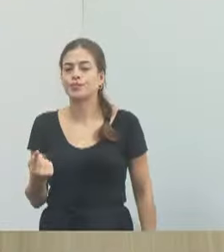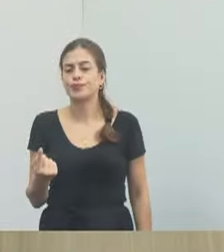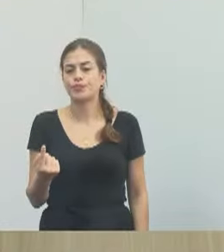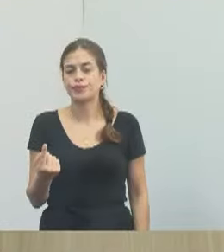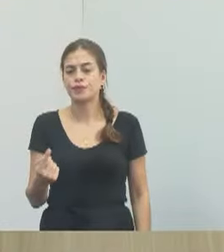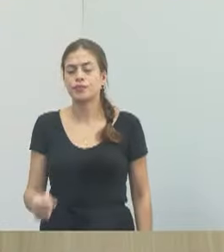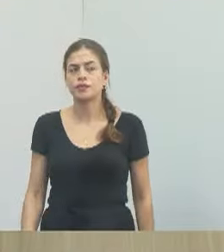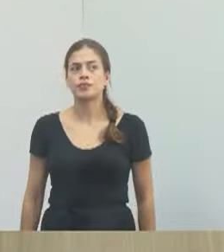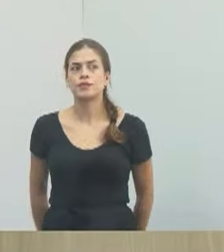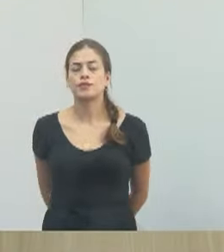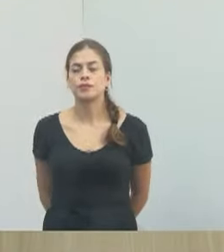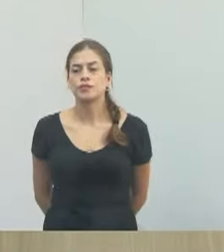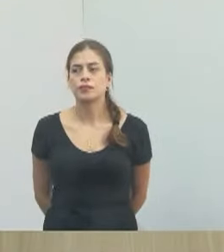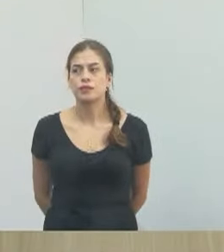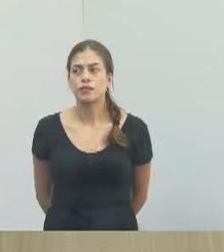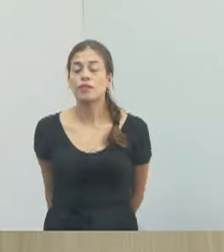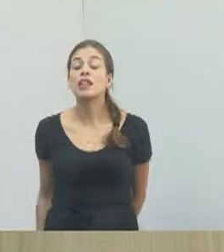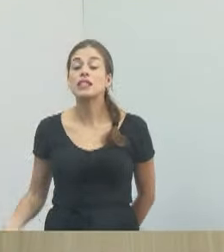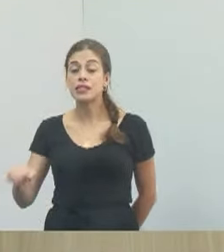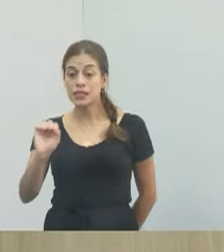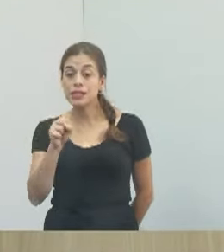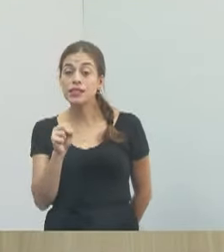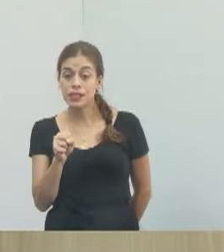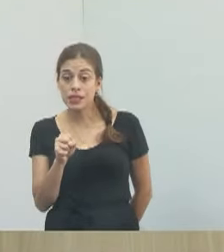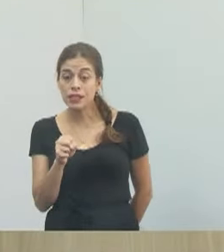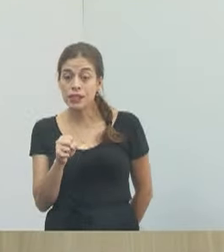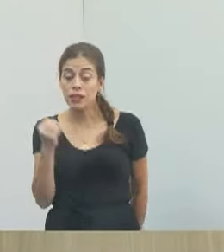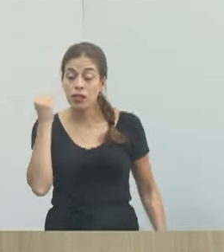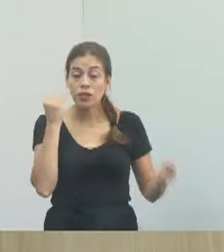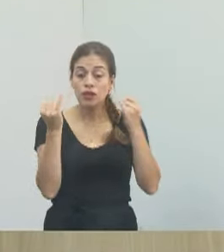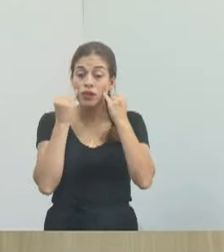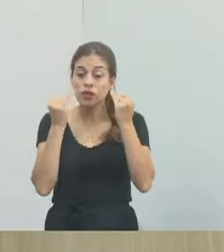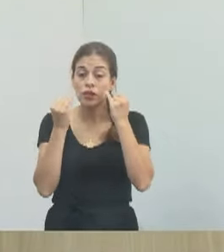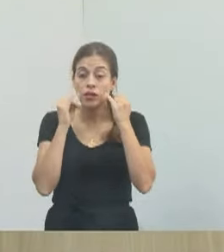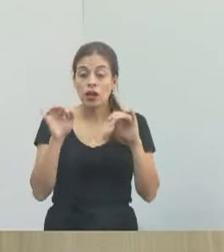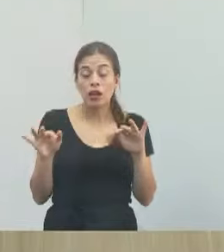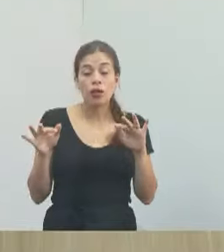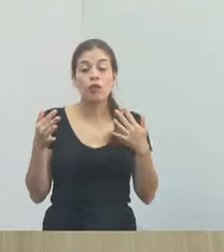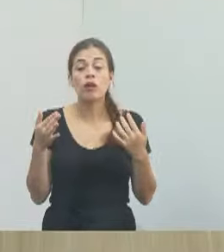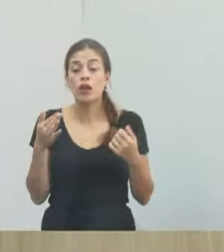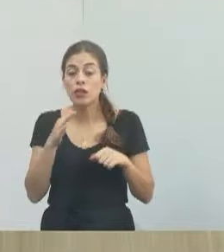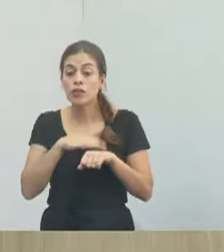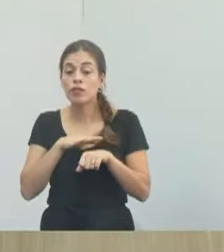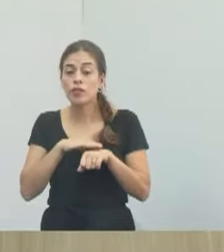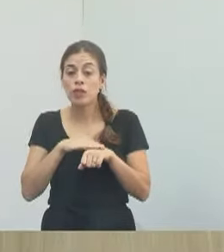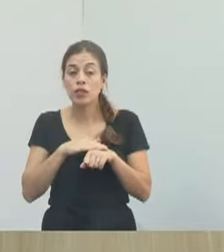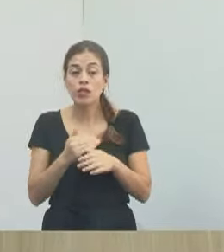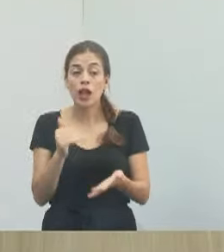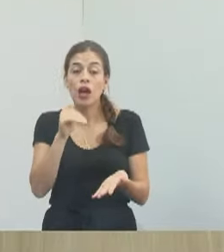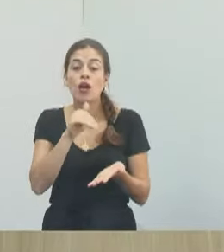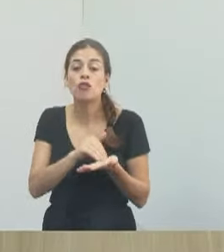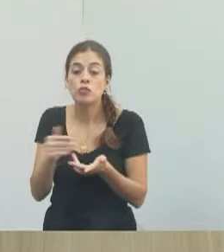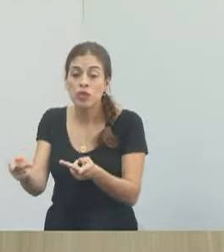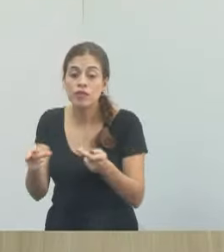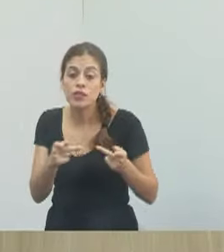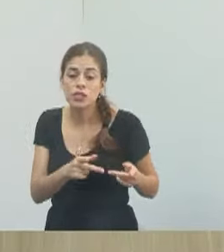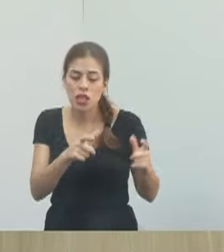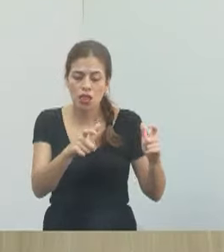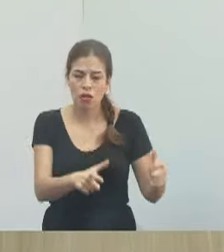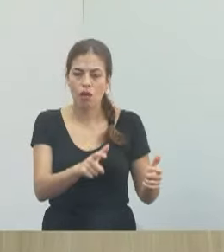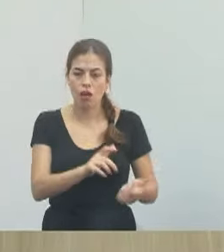3.1 em caso positiv informar quando foi realizada a última visita ao